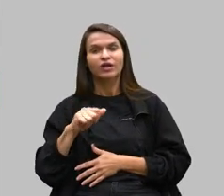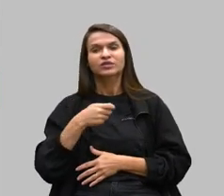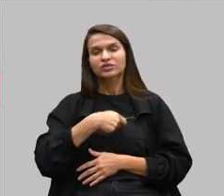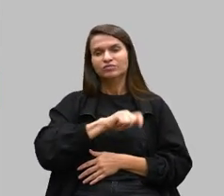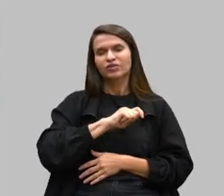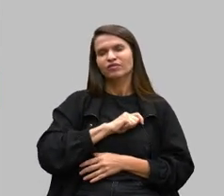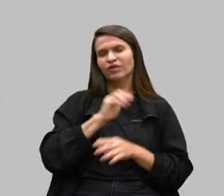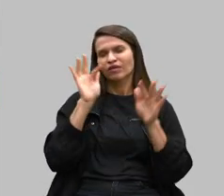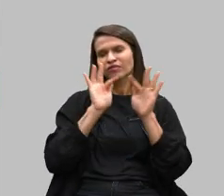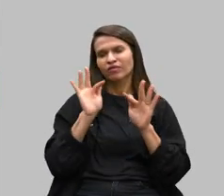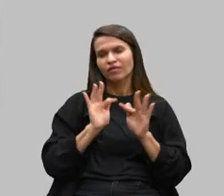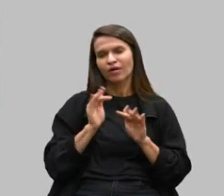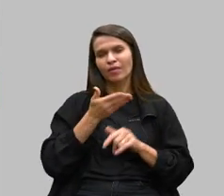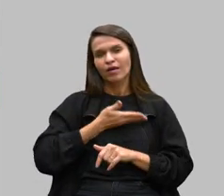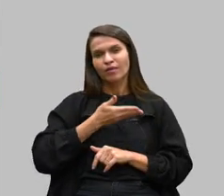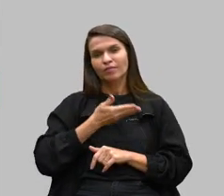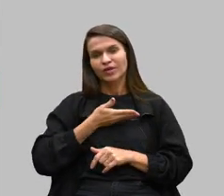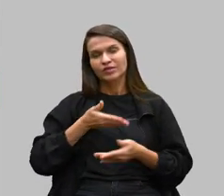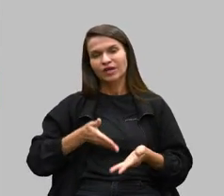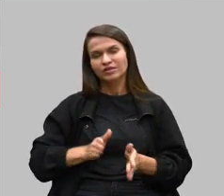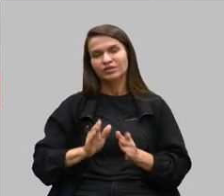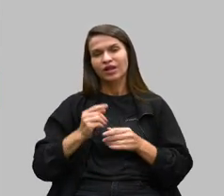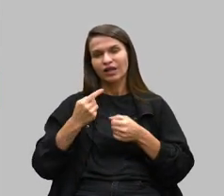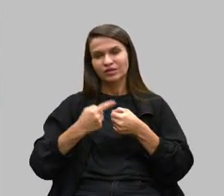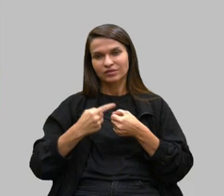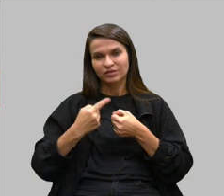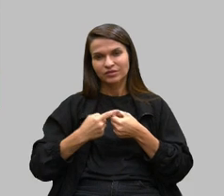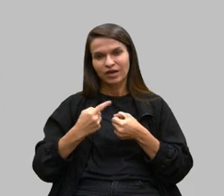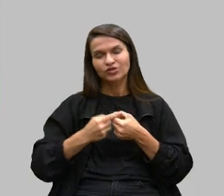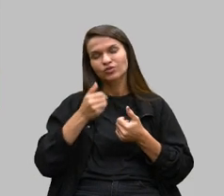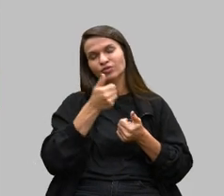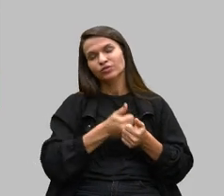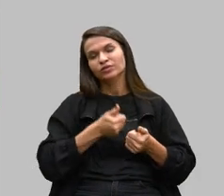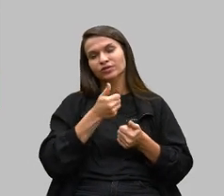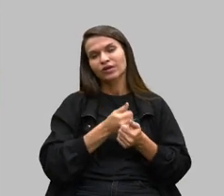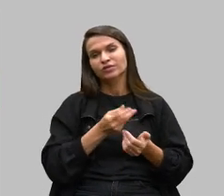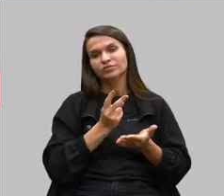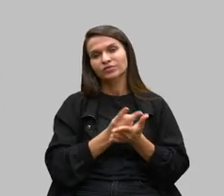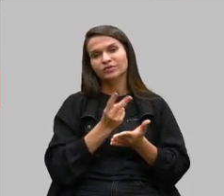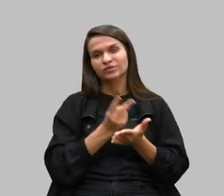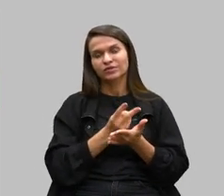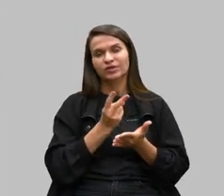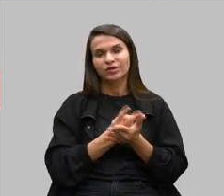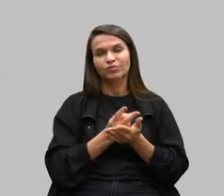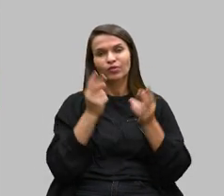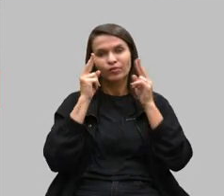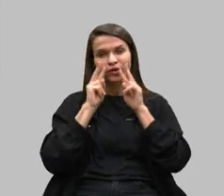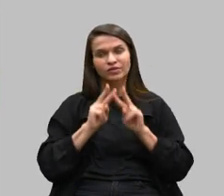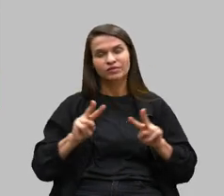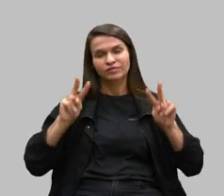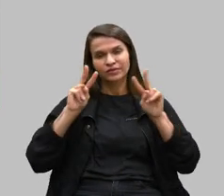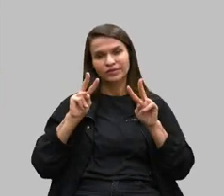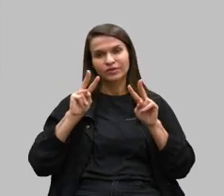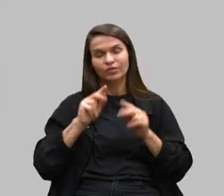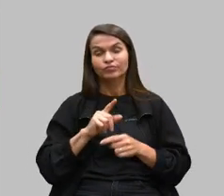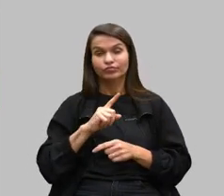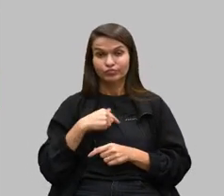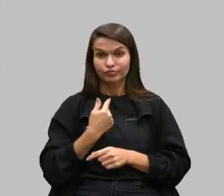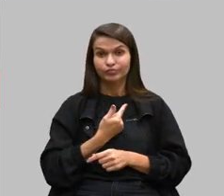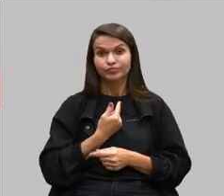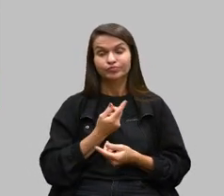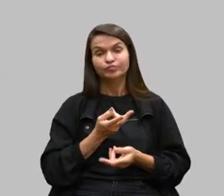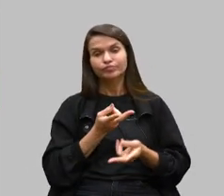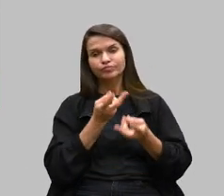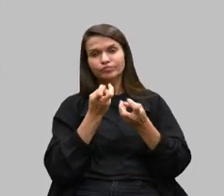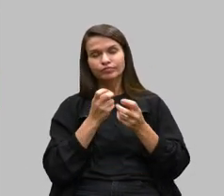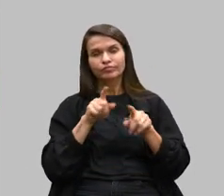querido amigo nascido lá em Caravelas e lutando sempre por essa visão Nós estamos vendo lá